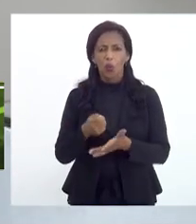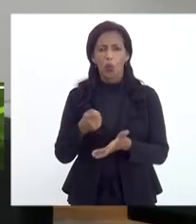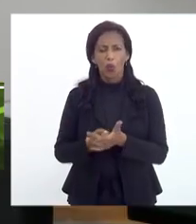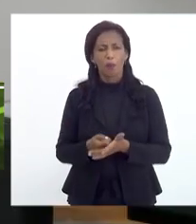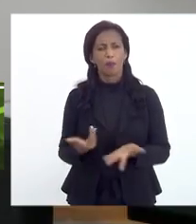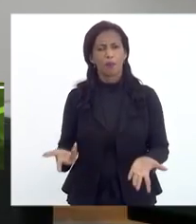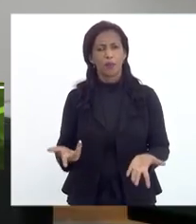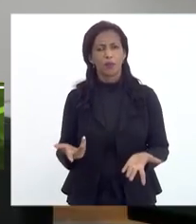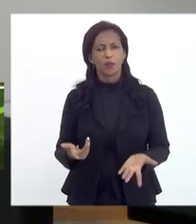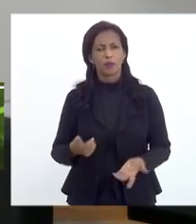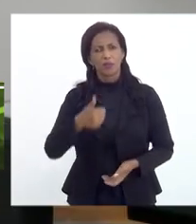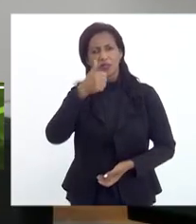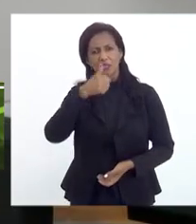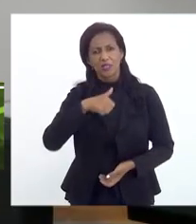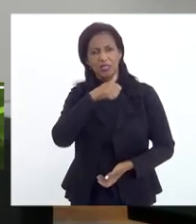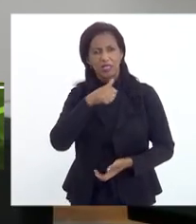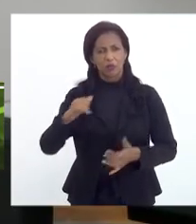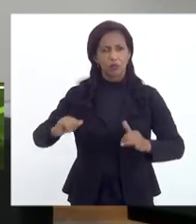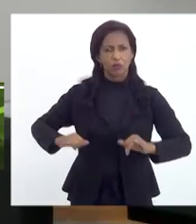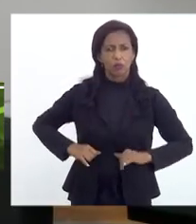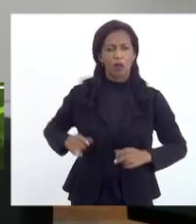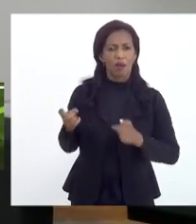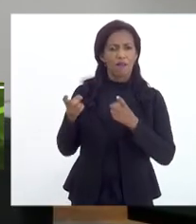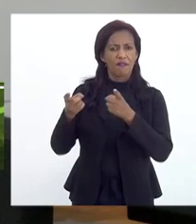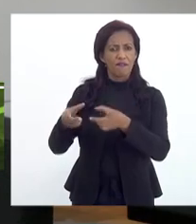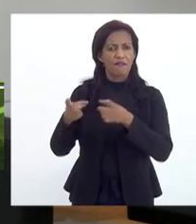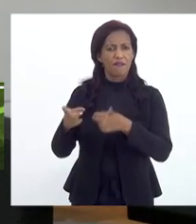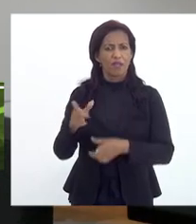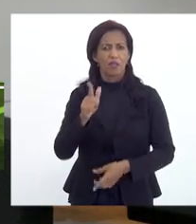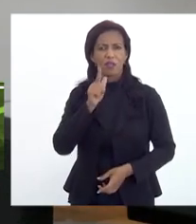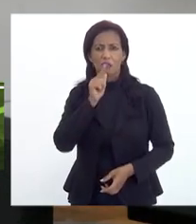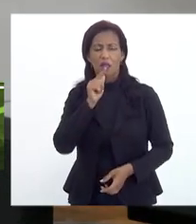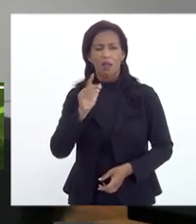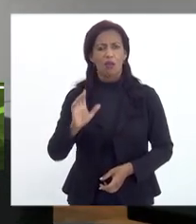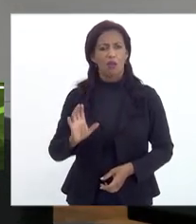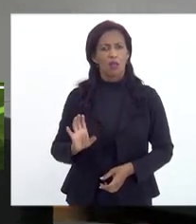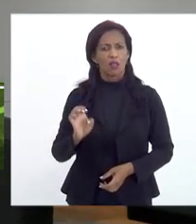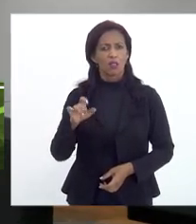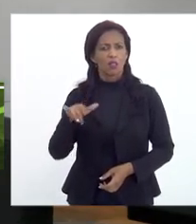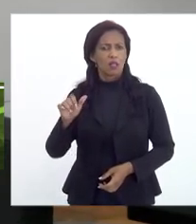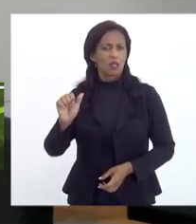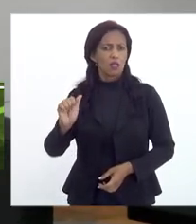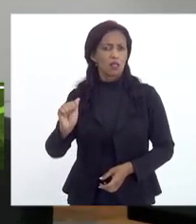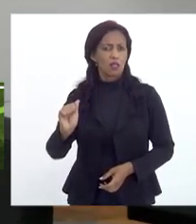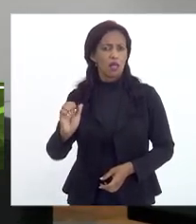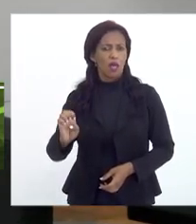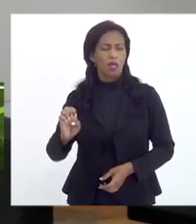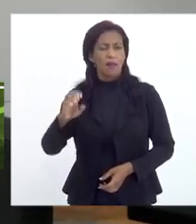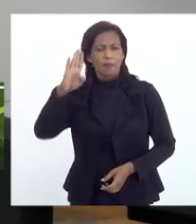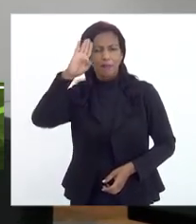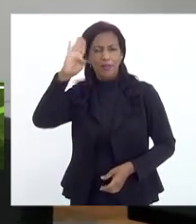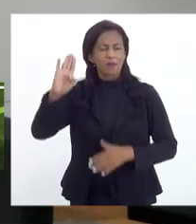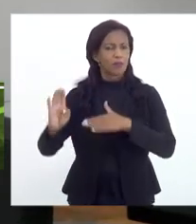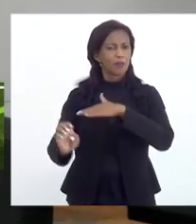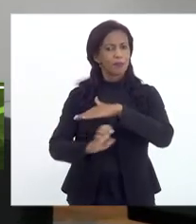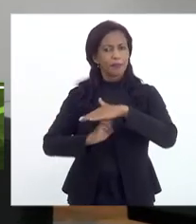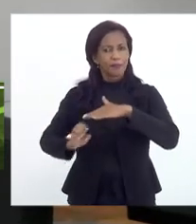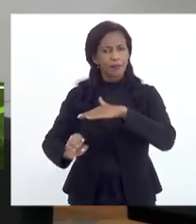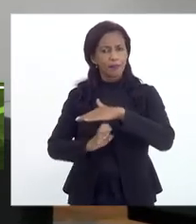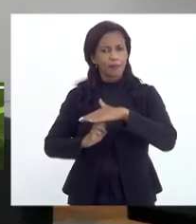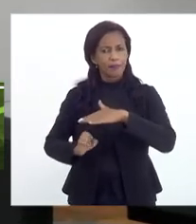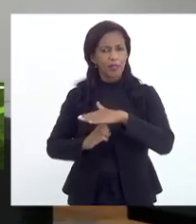Cota de Sacrifício Com a venda Da A CEDAI A principal Empresa Que